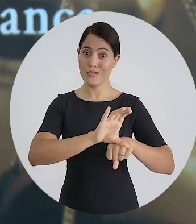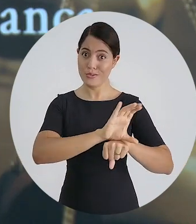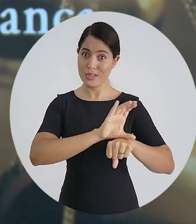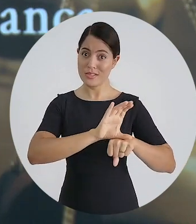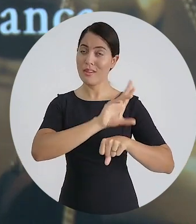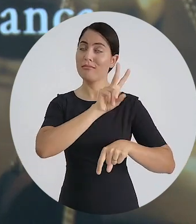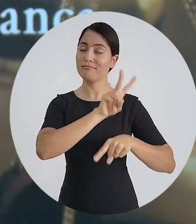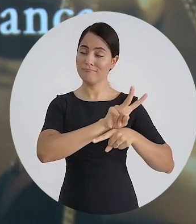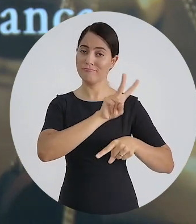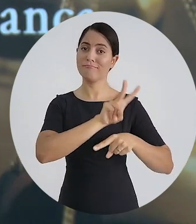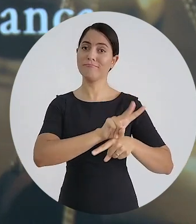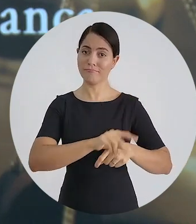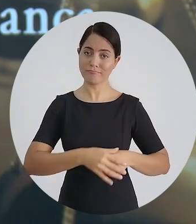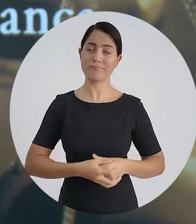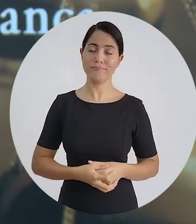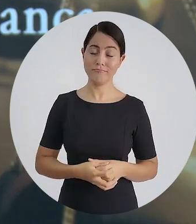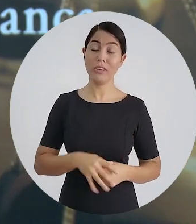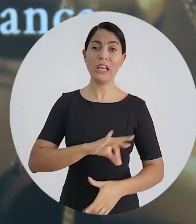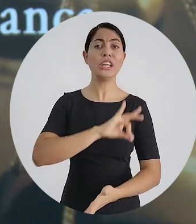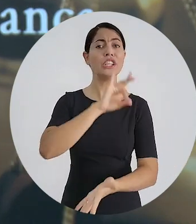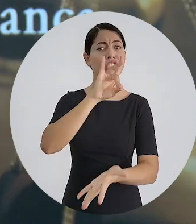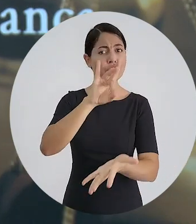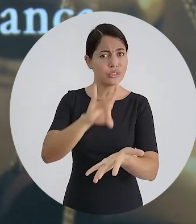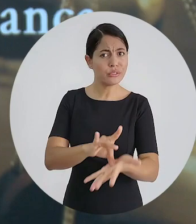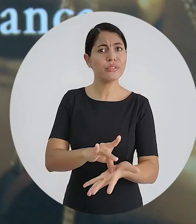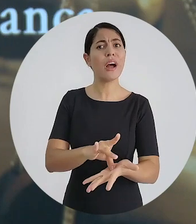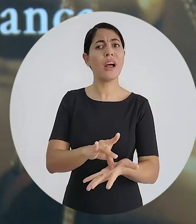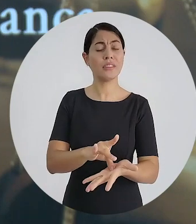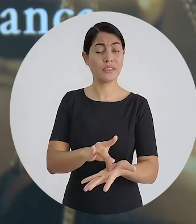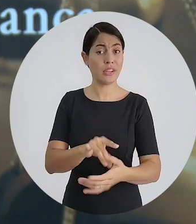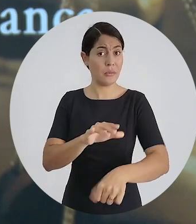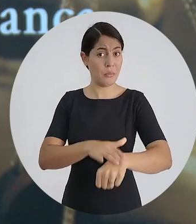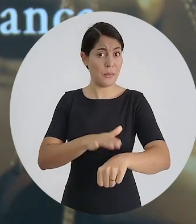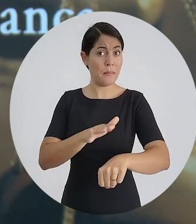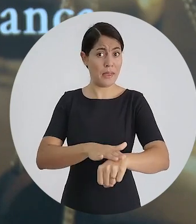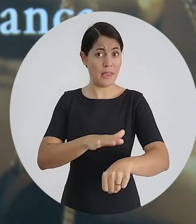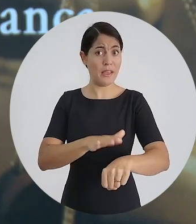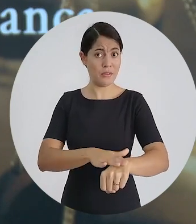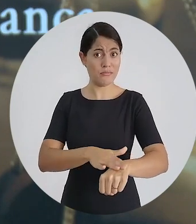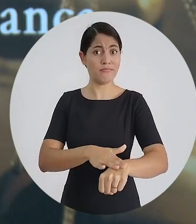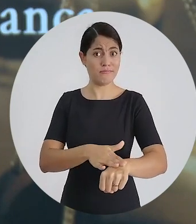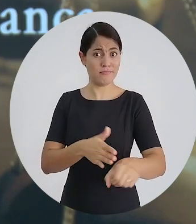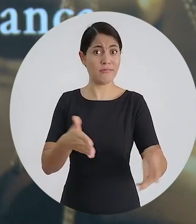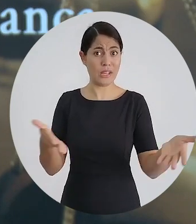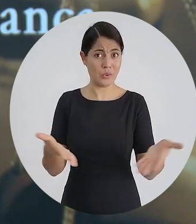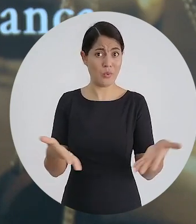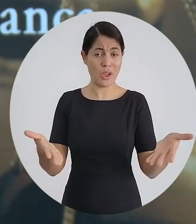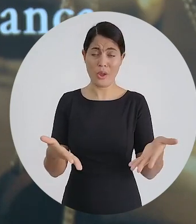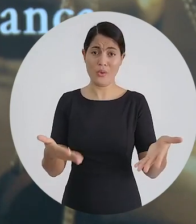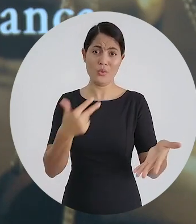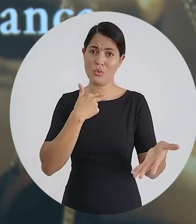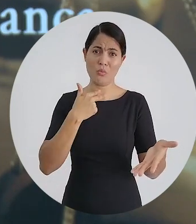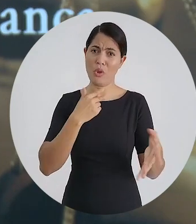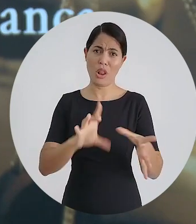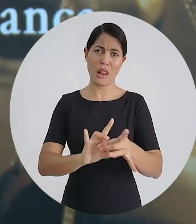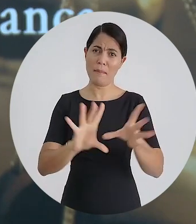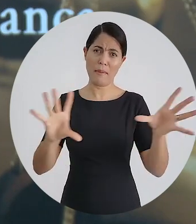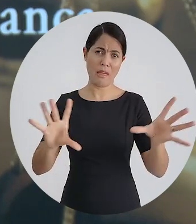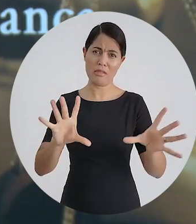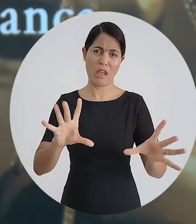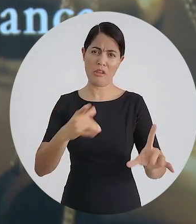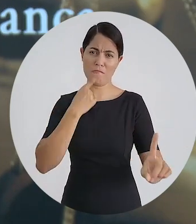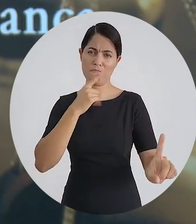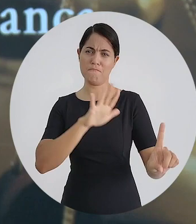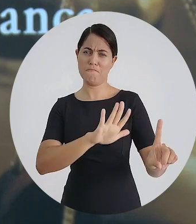a Constituição Federal e garantir que as paixões de momento, conjunturais, não ameacem